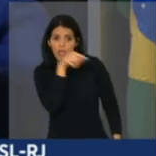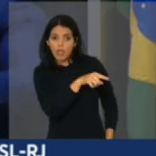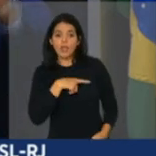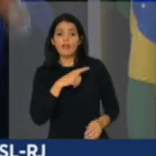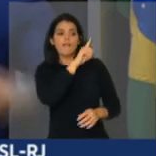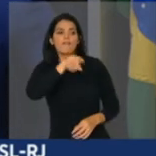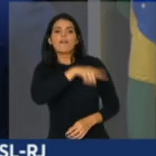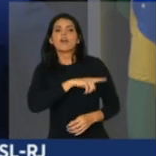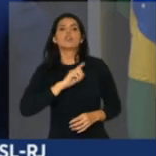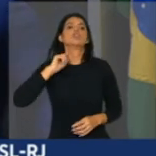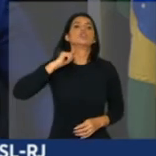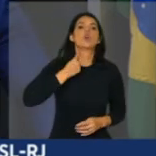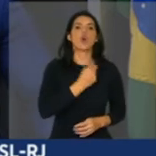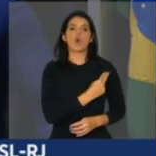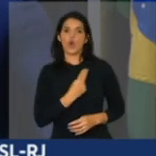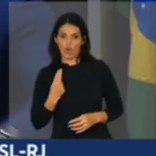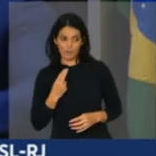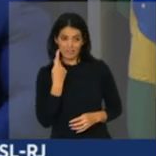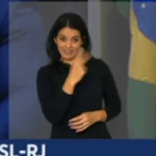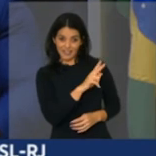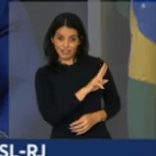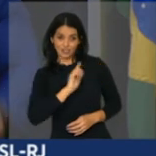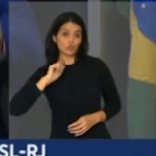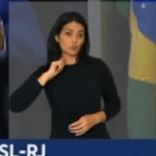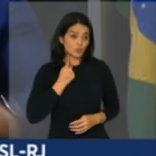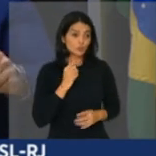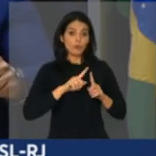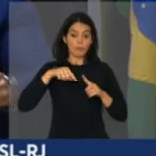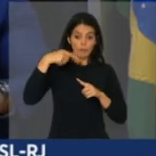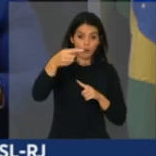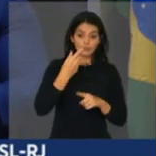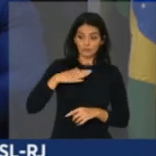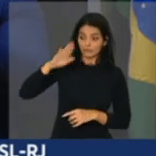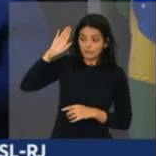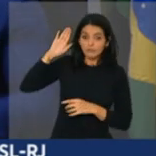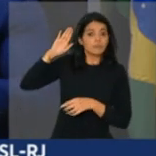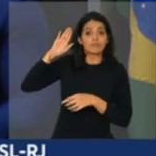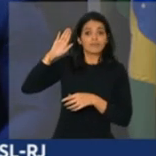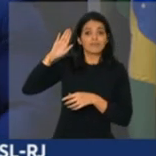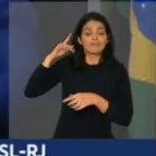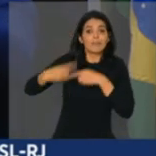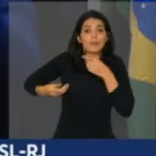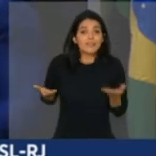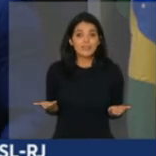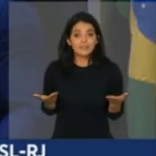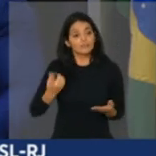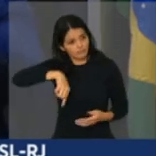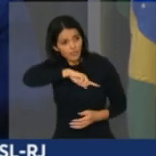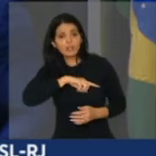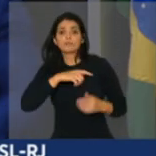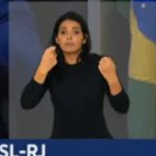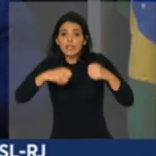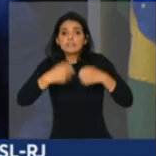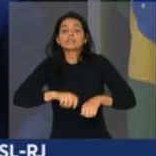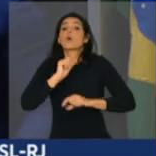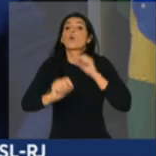inelegível para as próximas eleições essa câmera precisa se reafirmar como poder independente e que tem